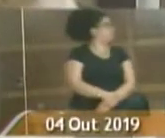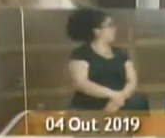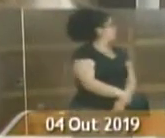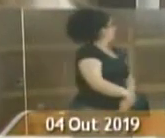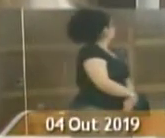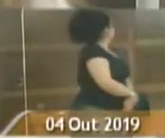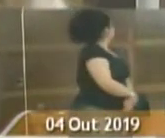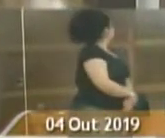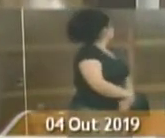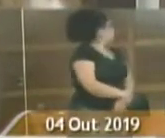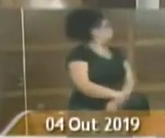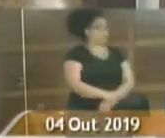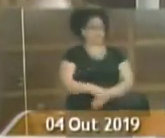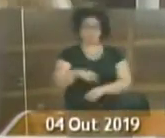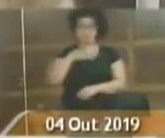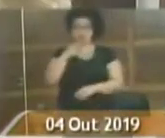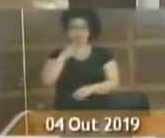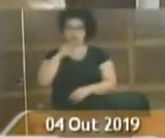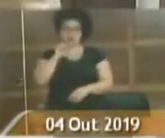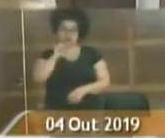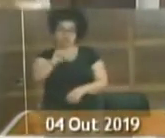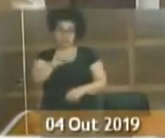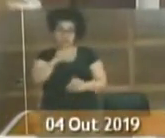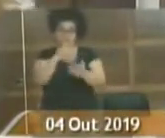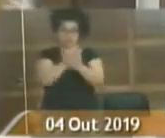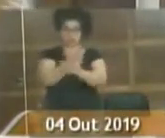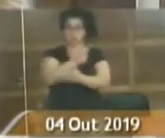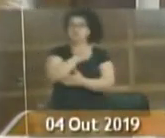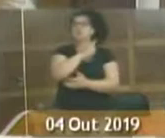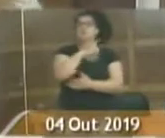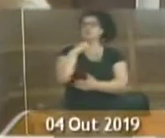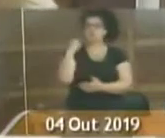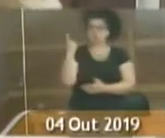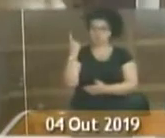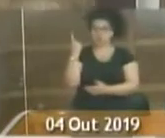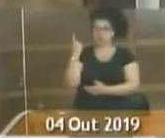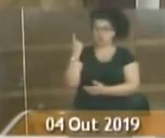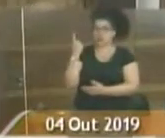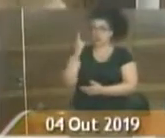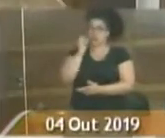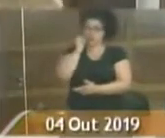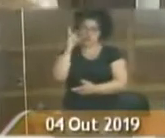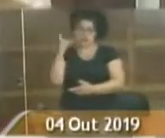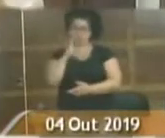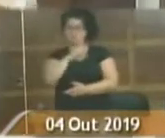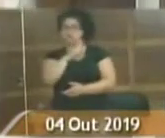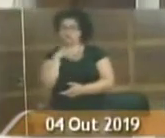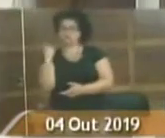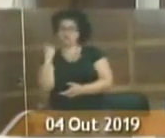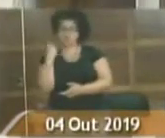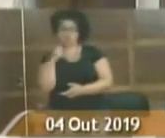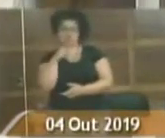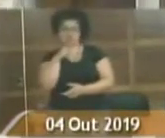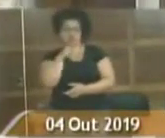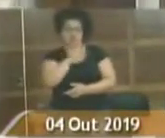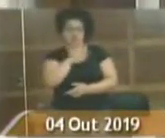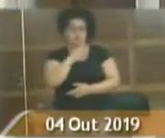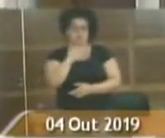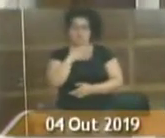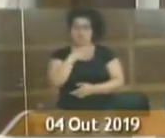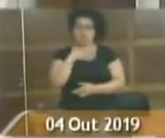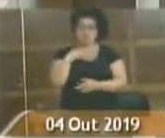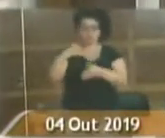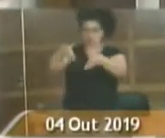Aqui no final tá falando, em caso de óbito, óbito é morte do animalzinho, tá? Esse animal não pode